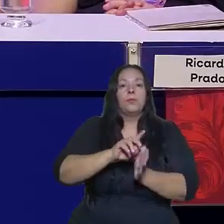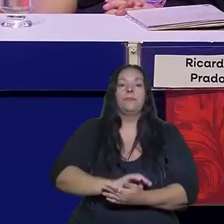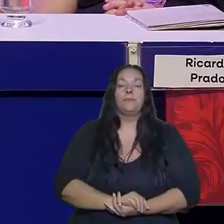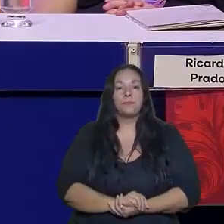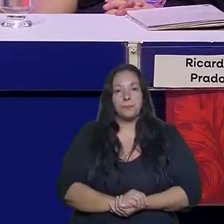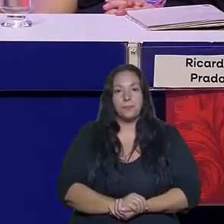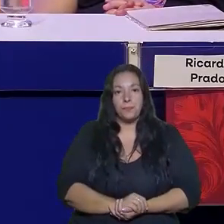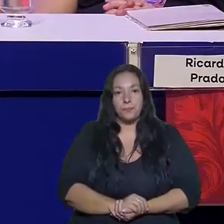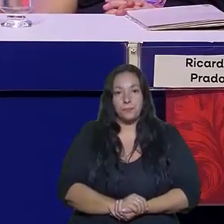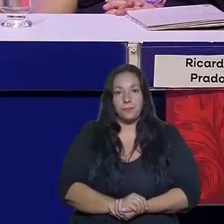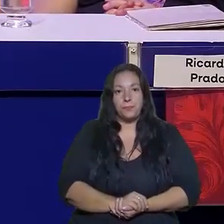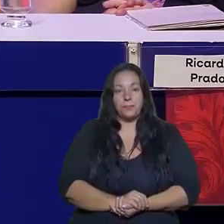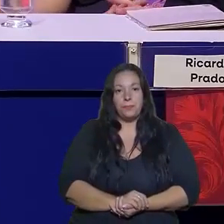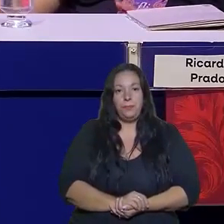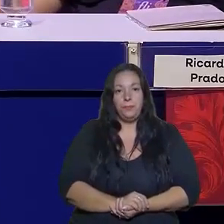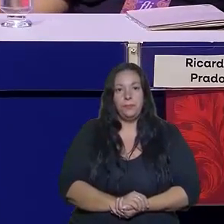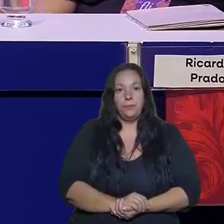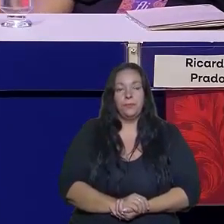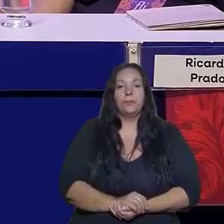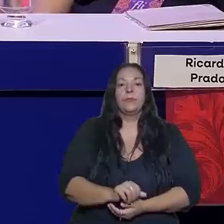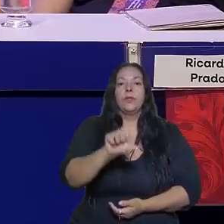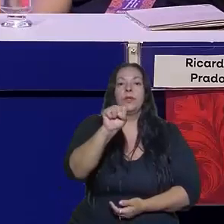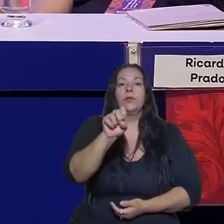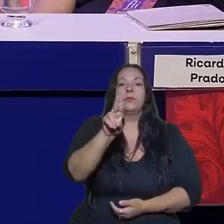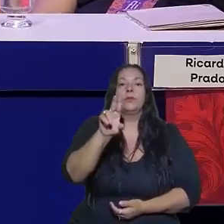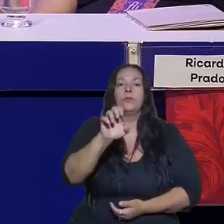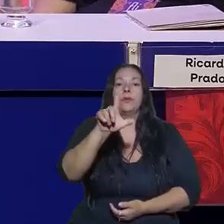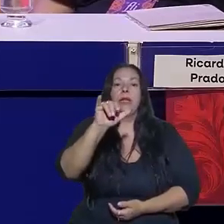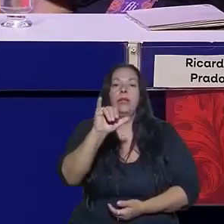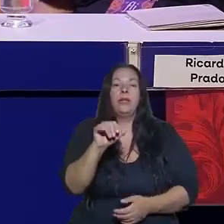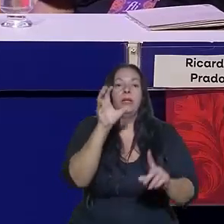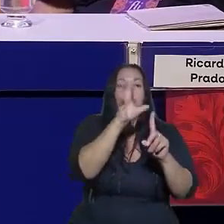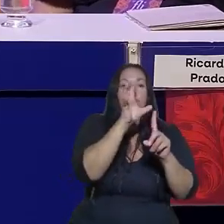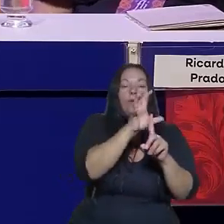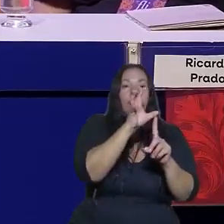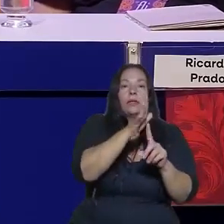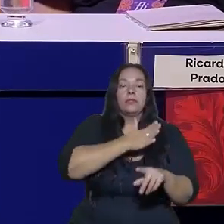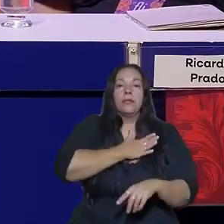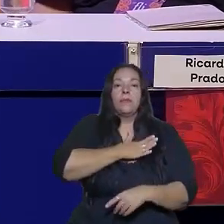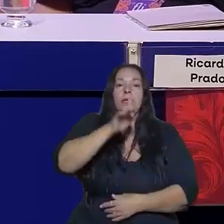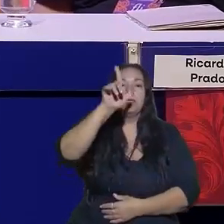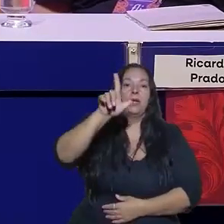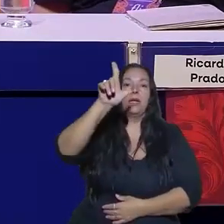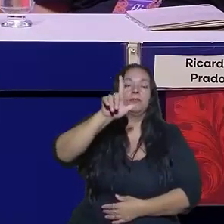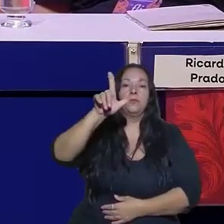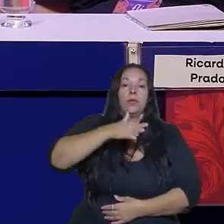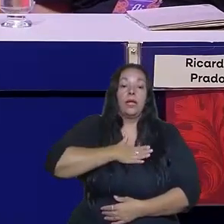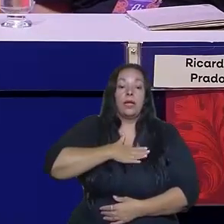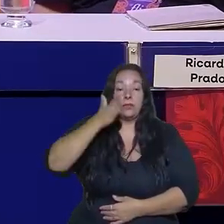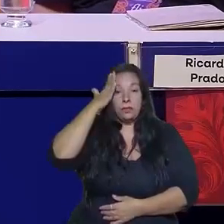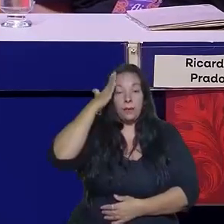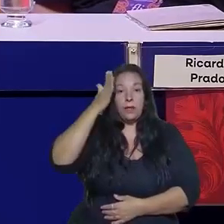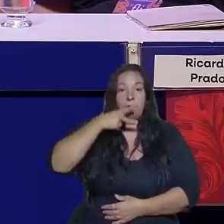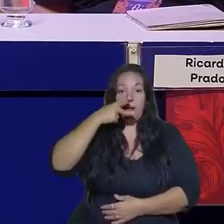a influência de Sueli na minha literatura. E eu não soube dizer, porque eu sabia falar